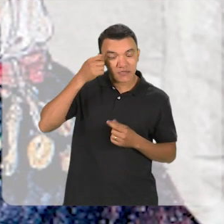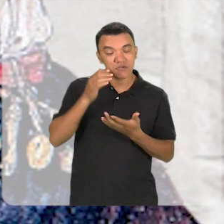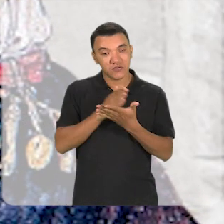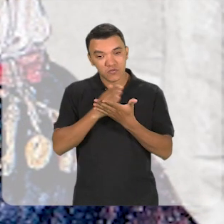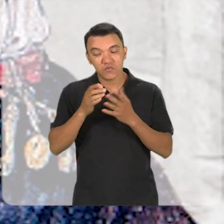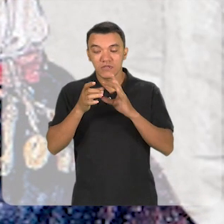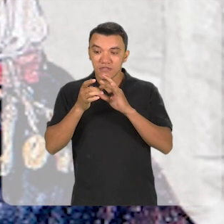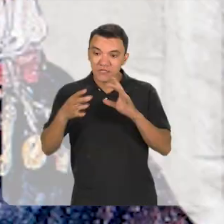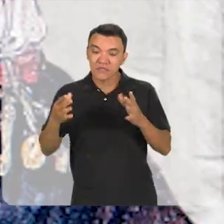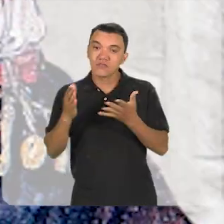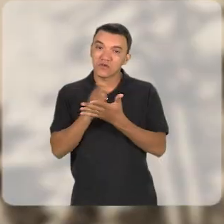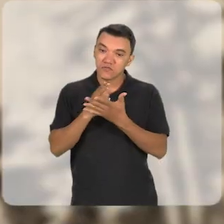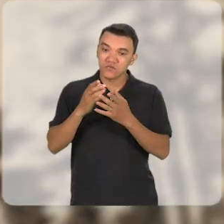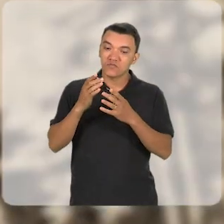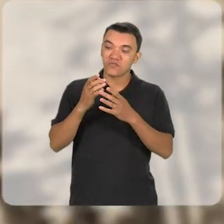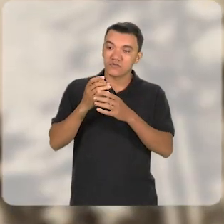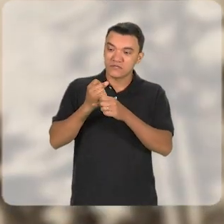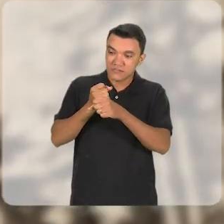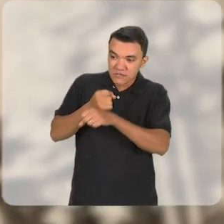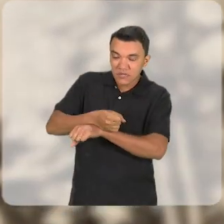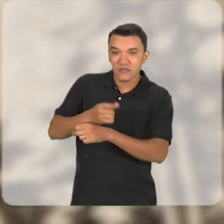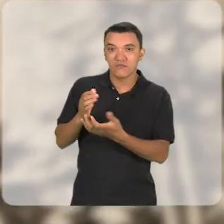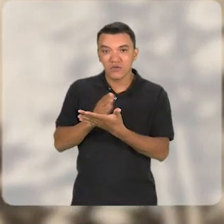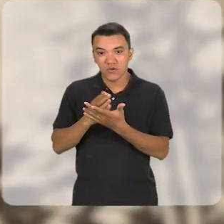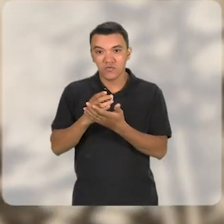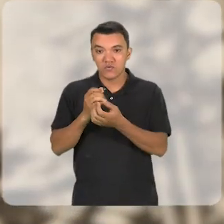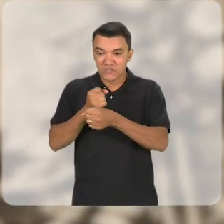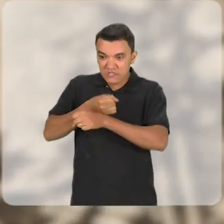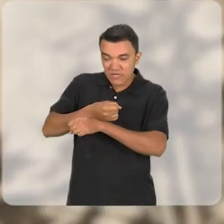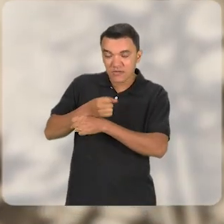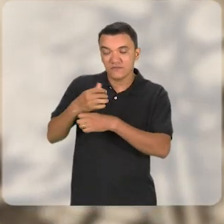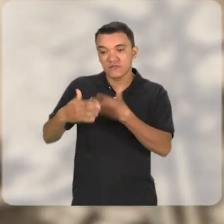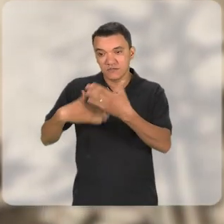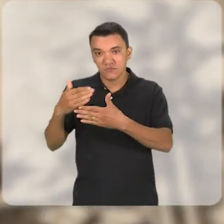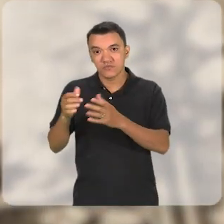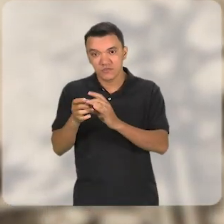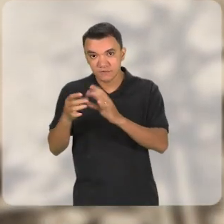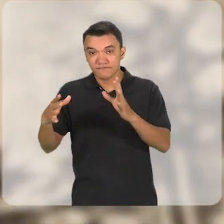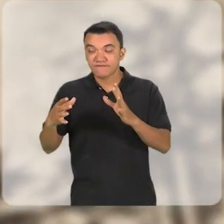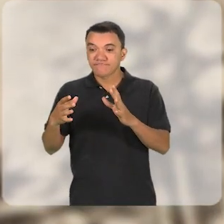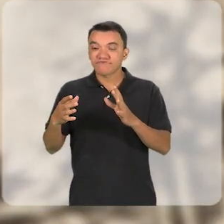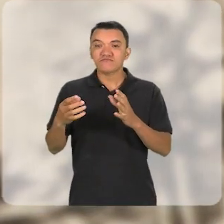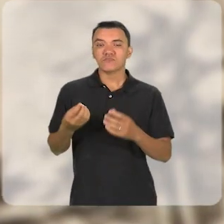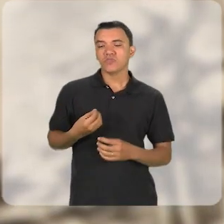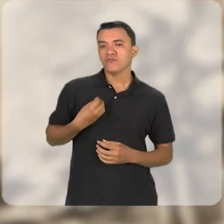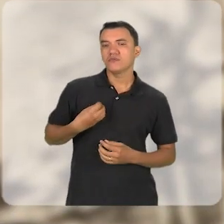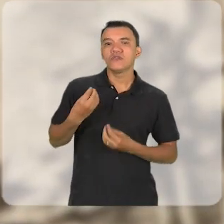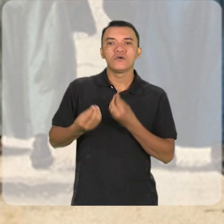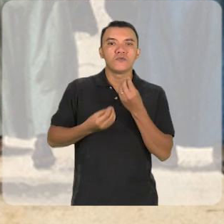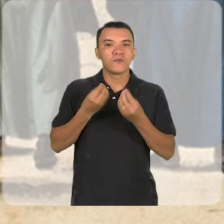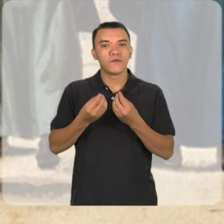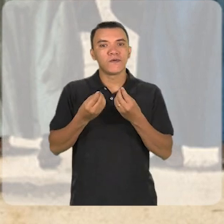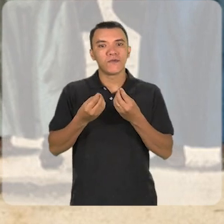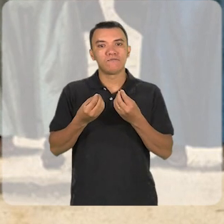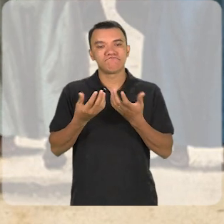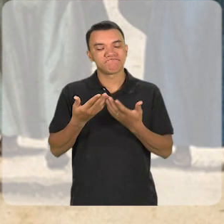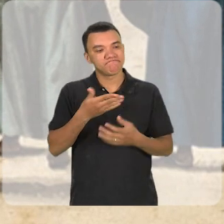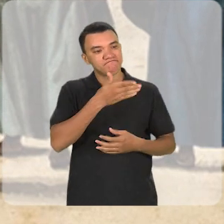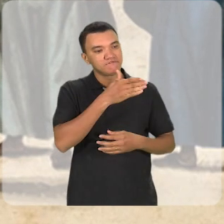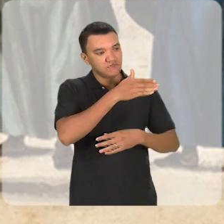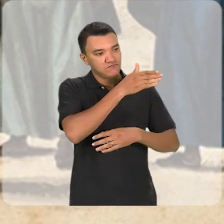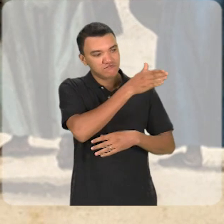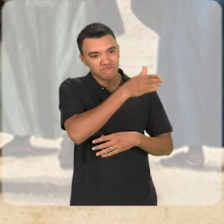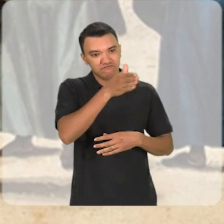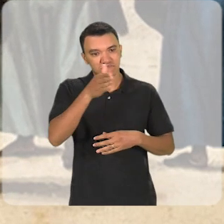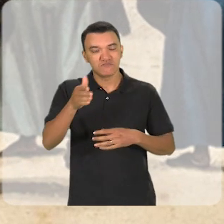livres, escravas, forras, essas mulheres viviam dessas atividades do comércio ambulante, né, elas